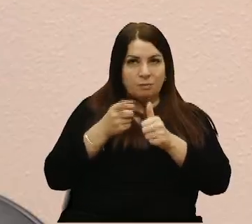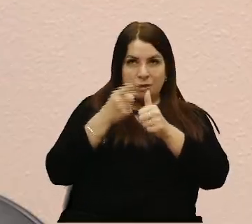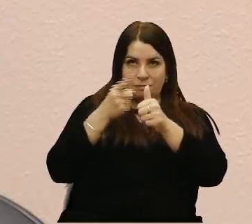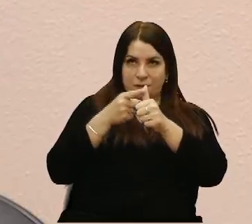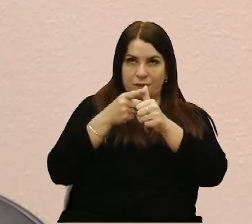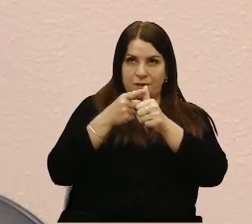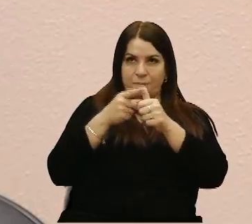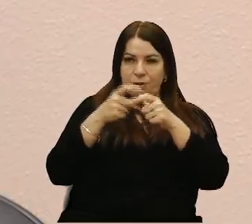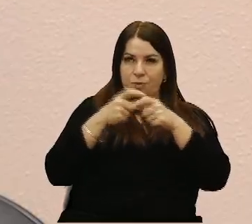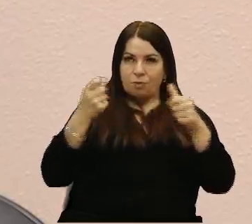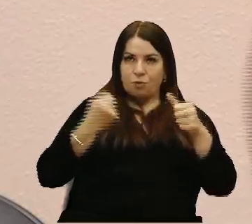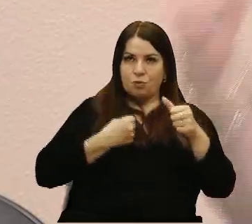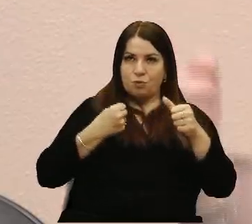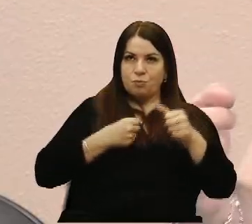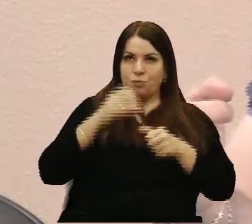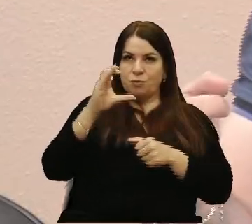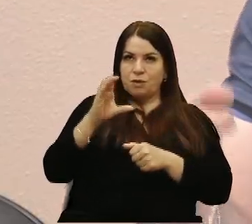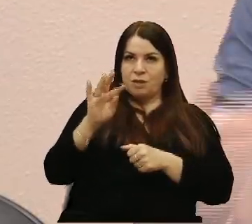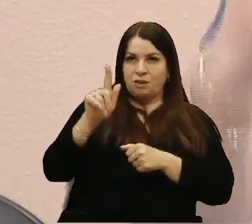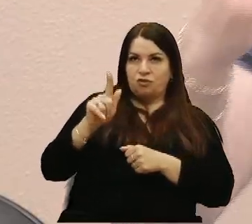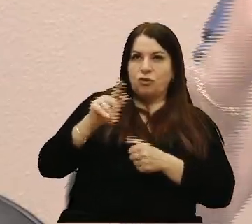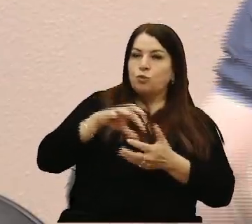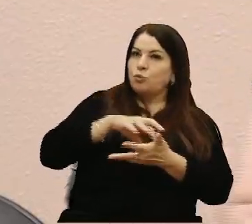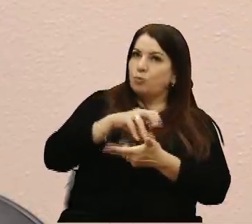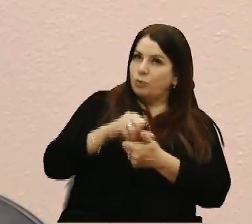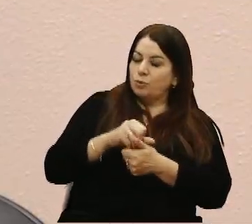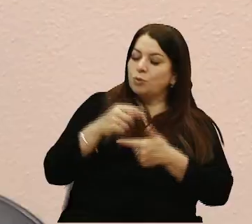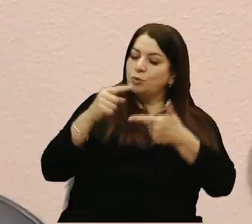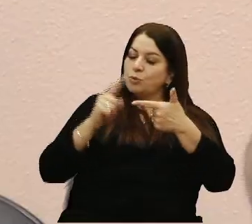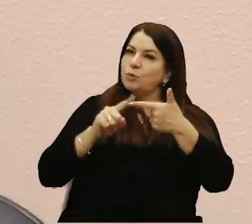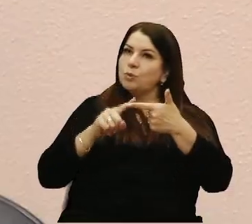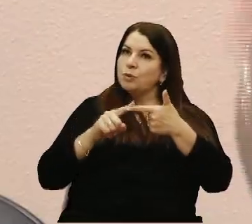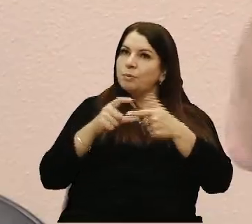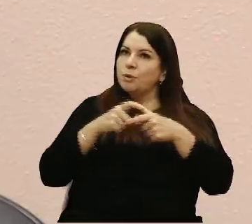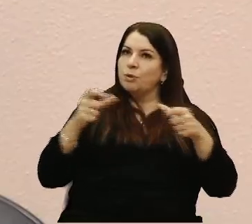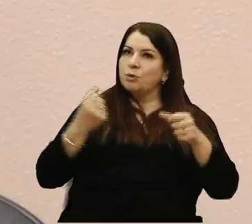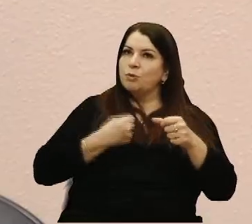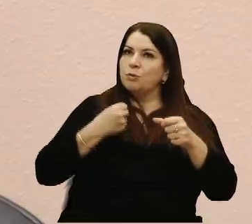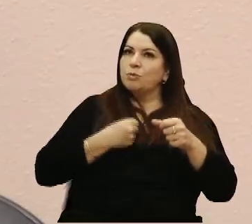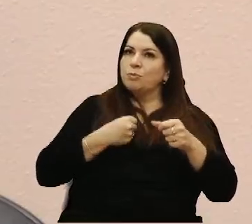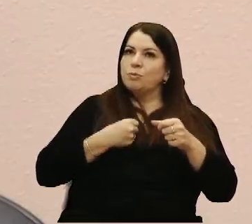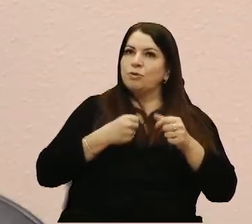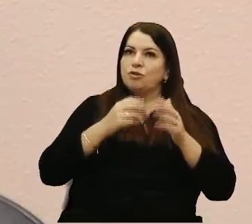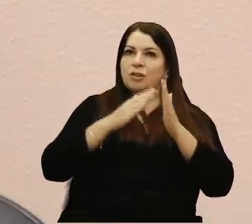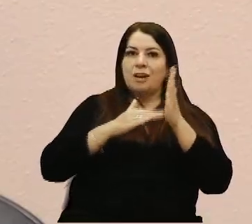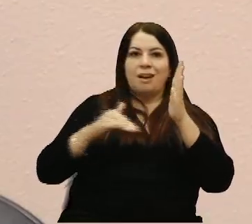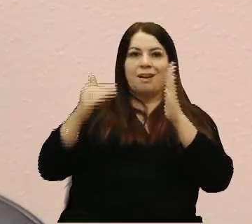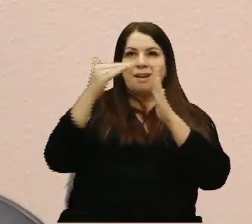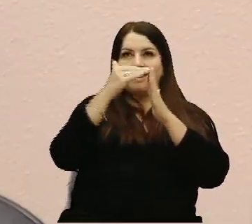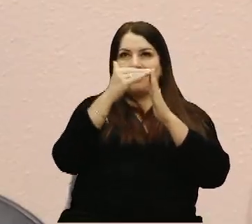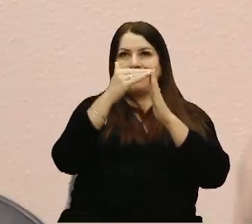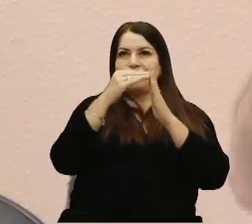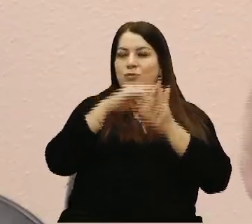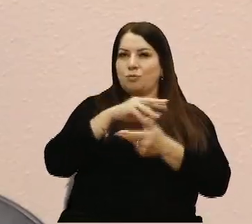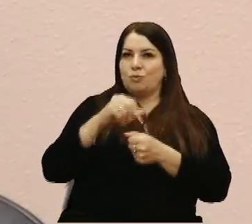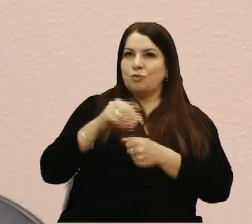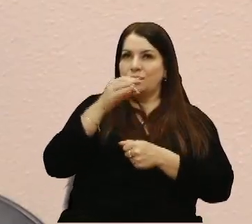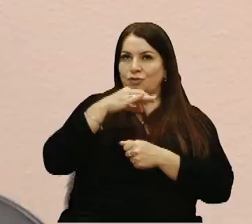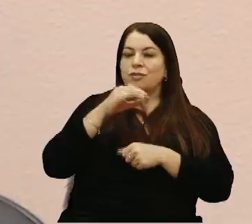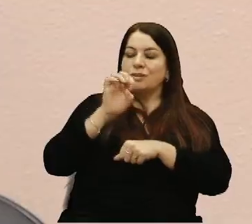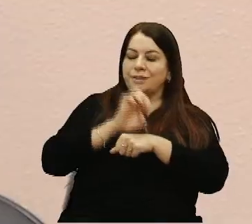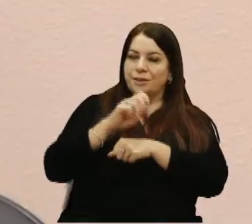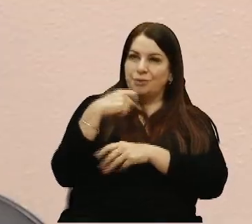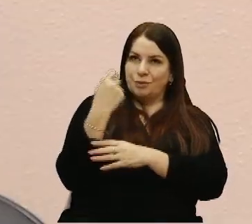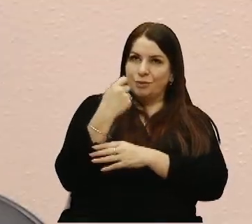motivo, maior número de CTGs do mundo. E o segundo motivo, maior número de terreiras do mundo. Caxias do Sul, do estado do Rio Grande do